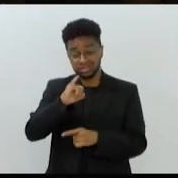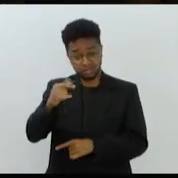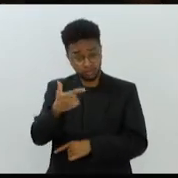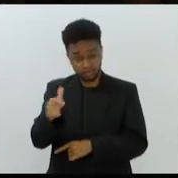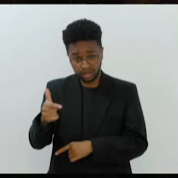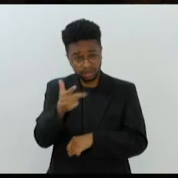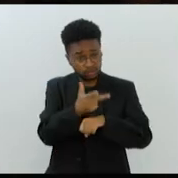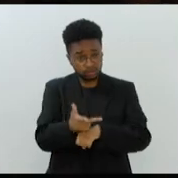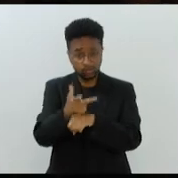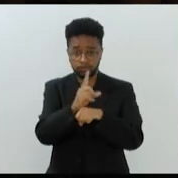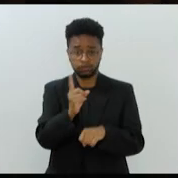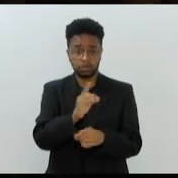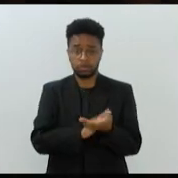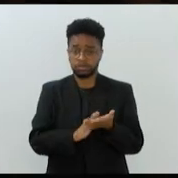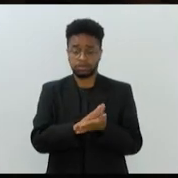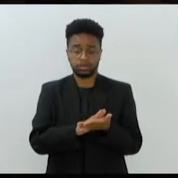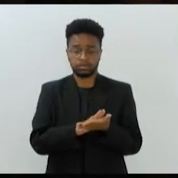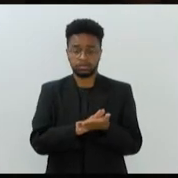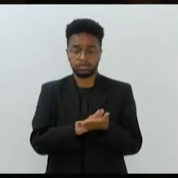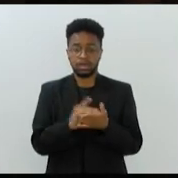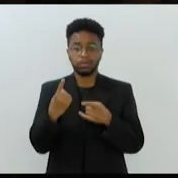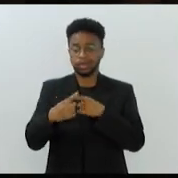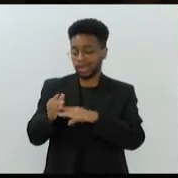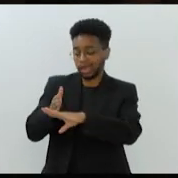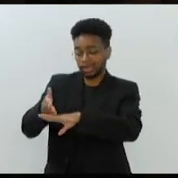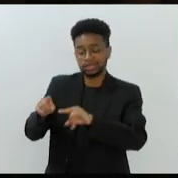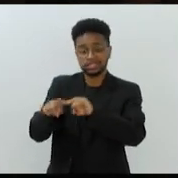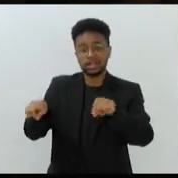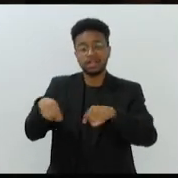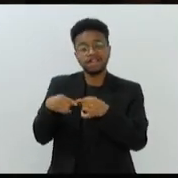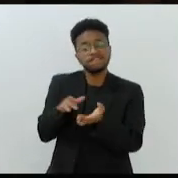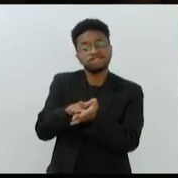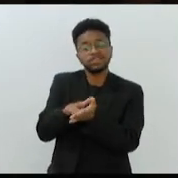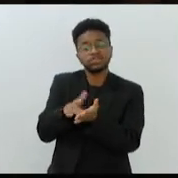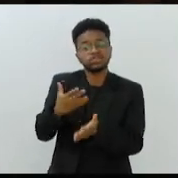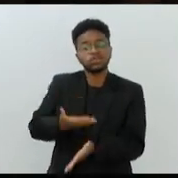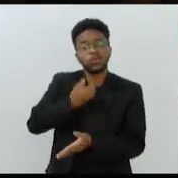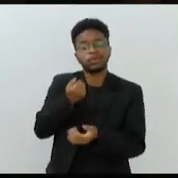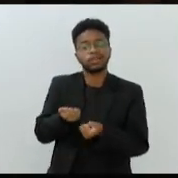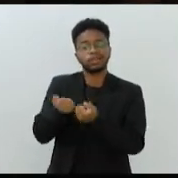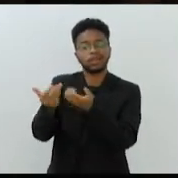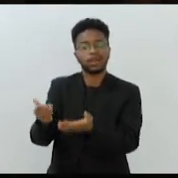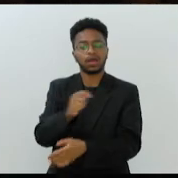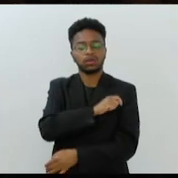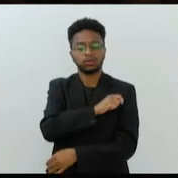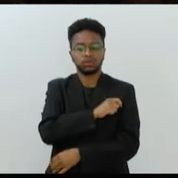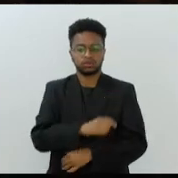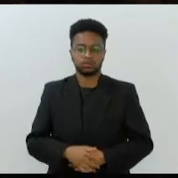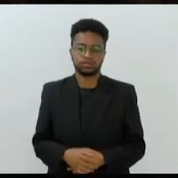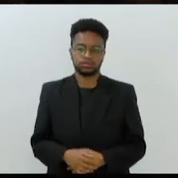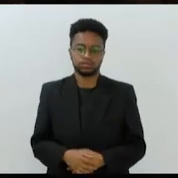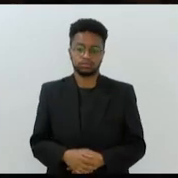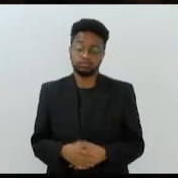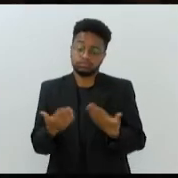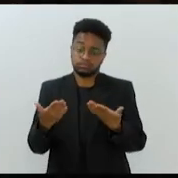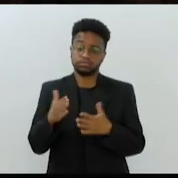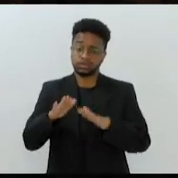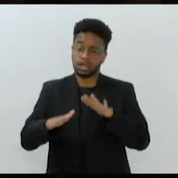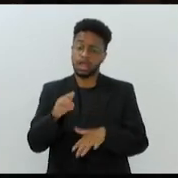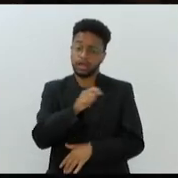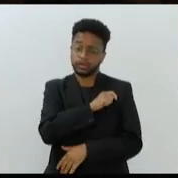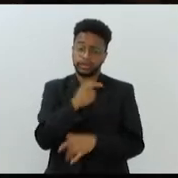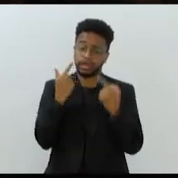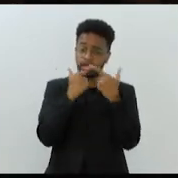vídeo ridículo, onde ele entra numa sala e finge que está fazendo uma surpresa para os alunos. Os alunos deviam estar rindo pelo